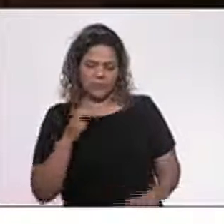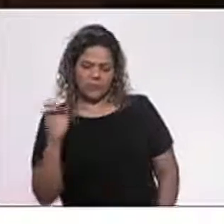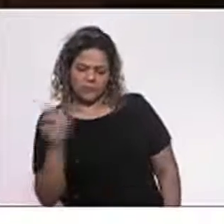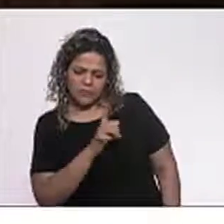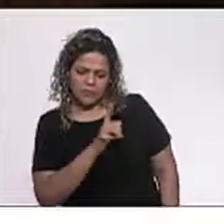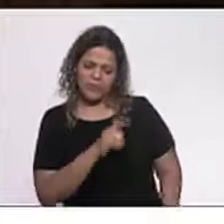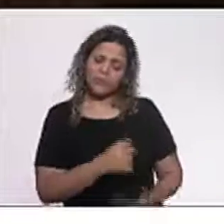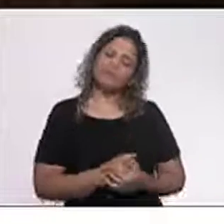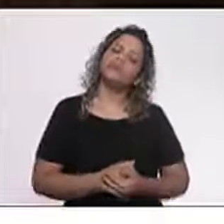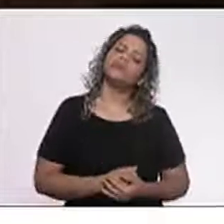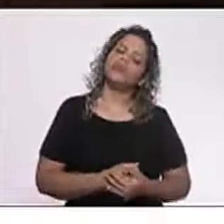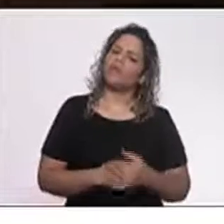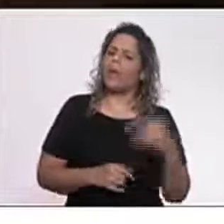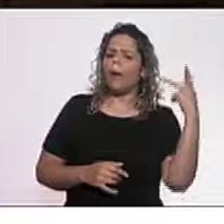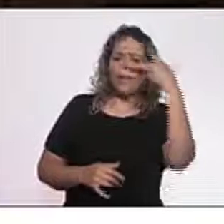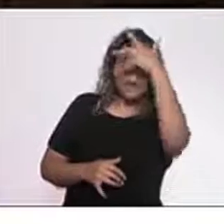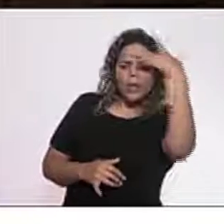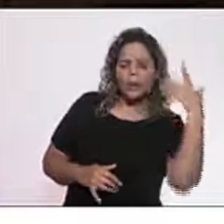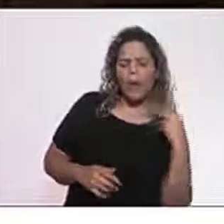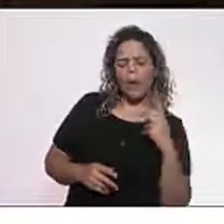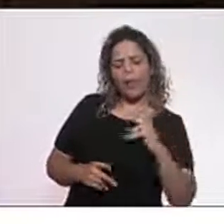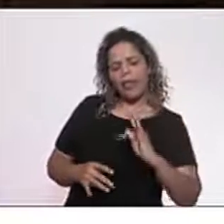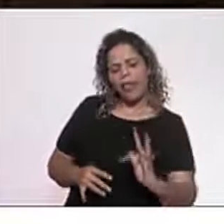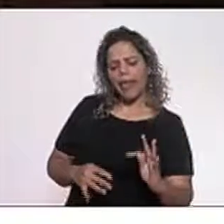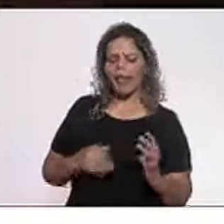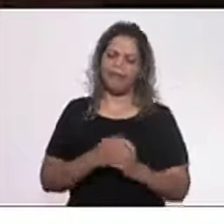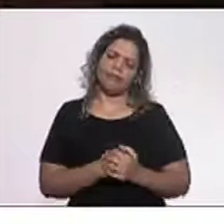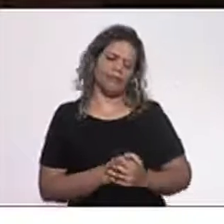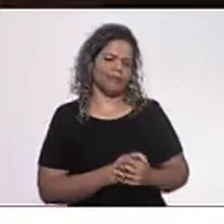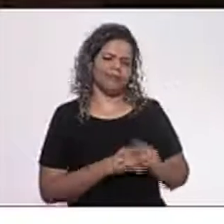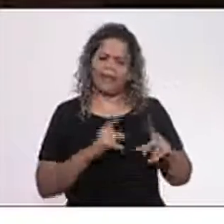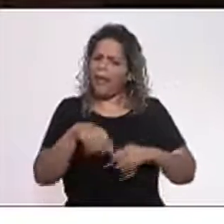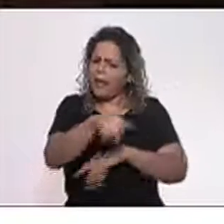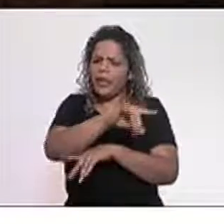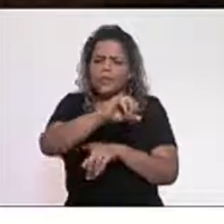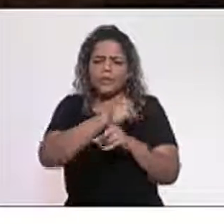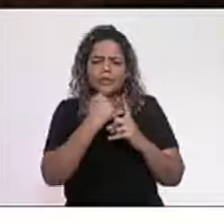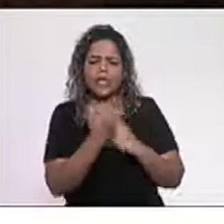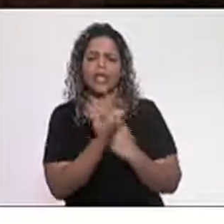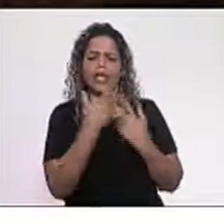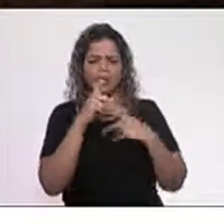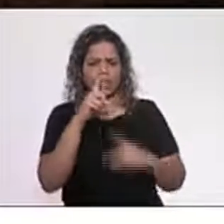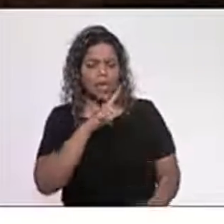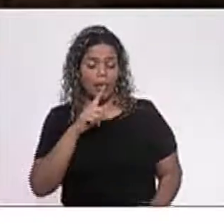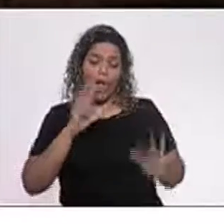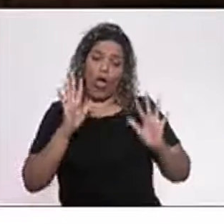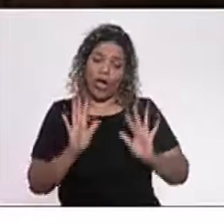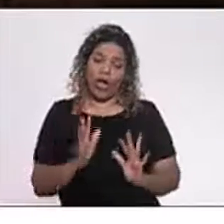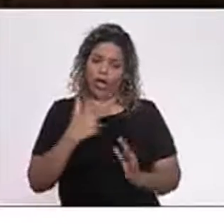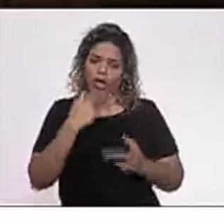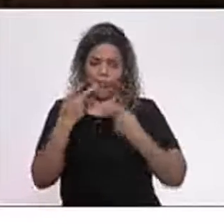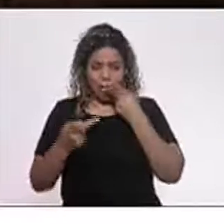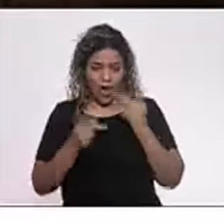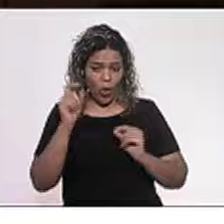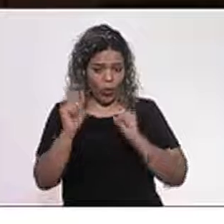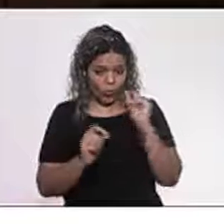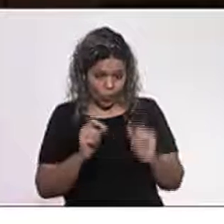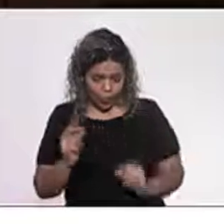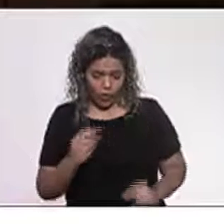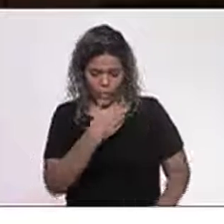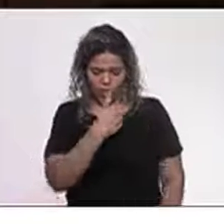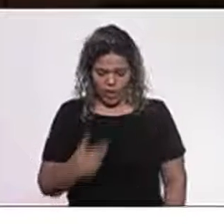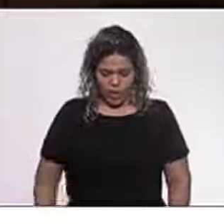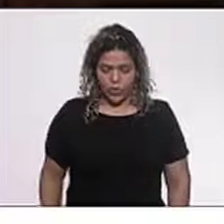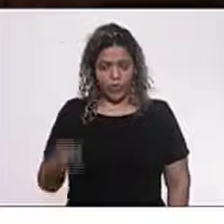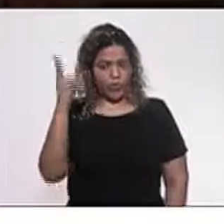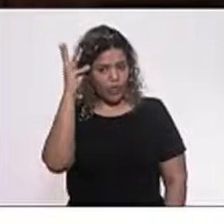PSOL, o pessoal do PT, então é essa sociedade que nós temos. Agora, eu quero dizer o seguinte, o